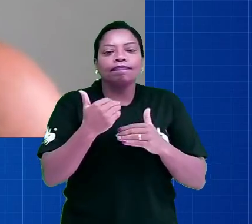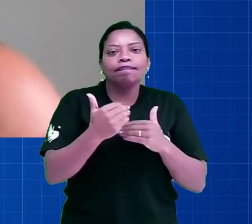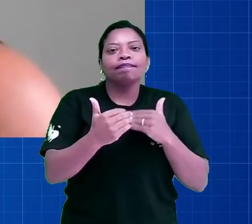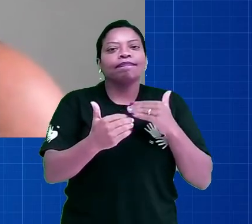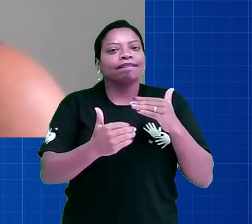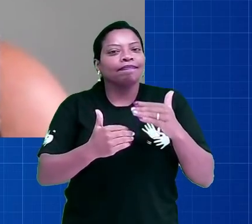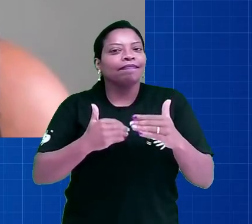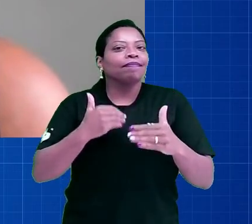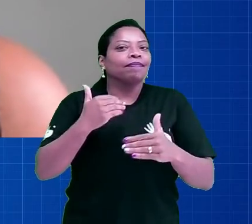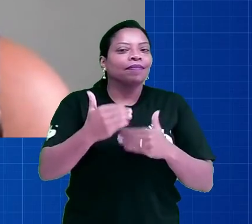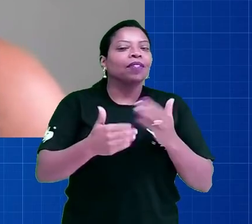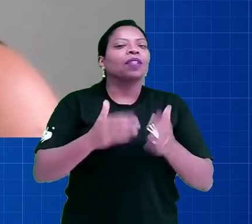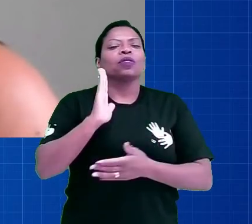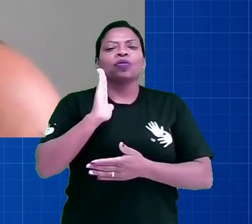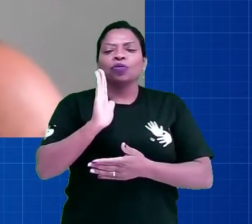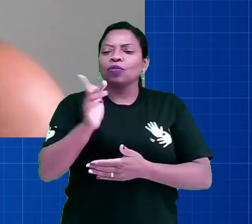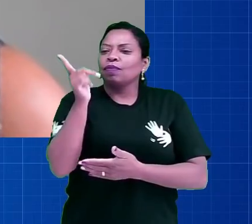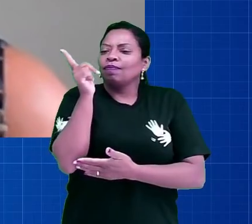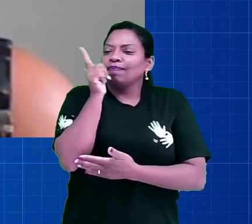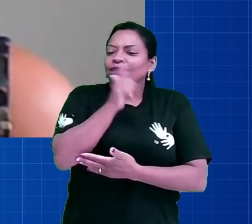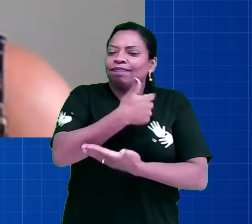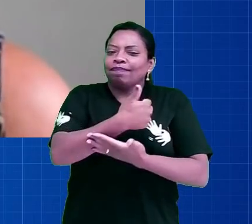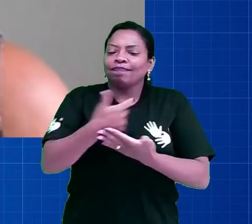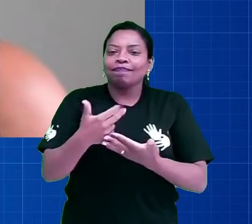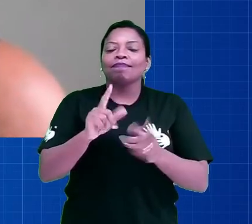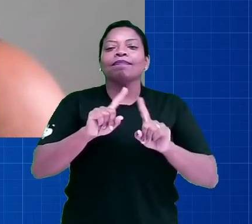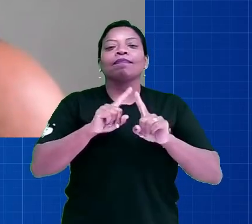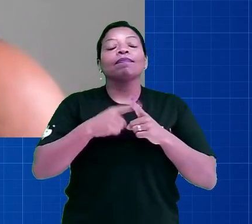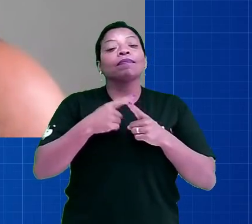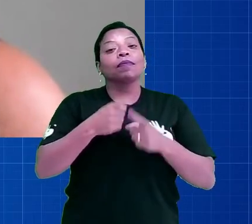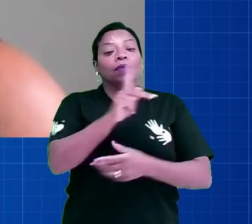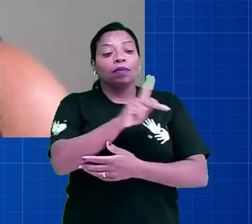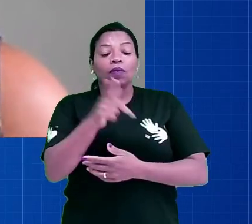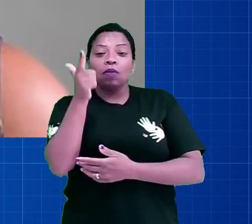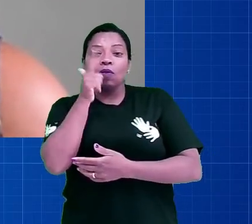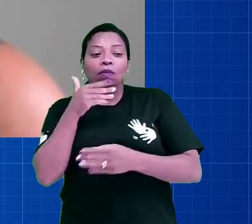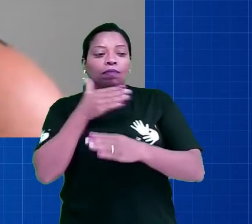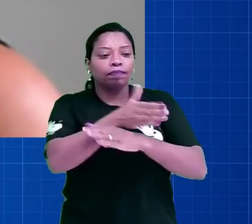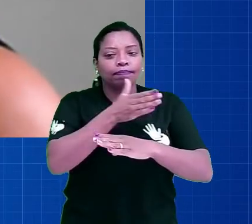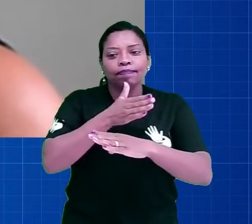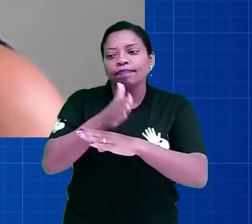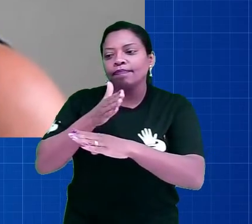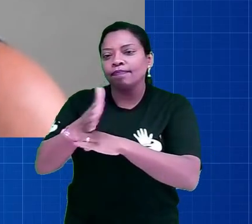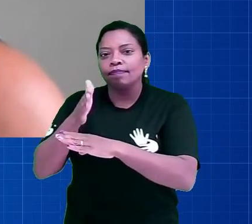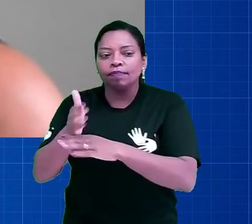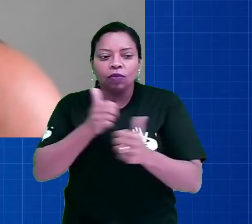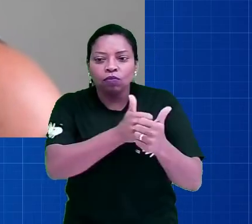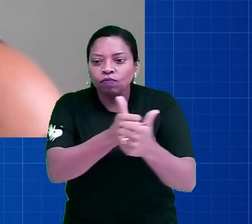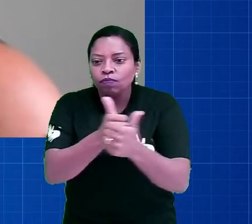gente vê que ainda estamos no caminho, né? Acho que já foi um ganho, assim, que as professoras